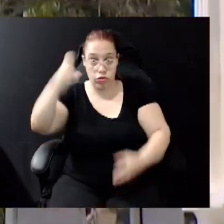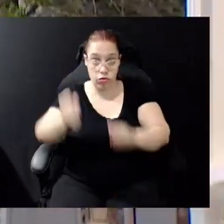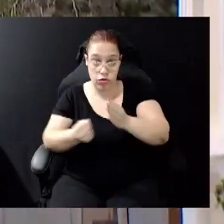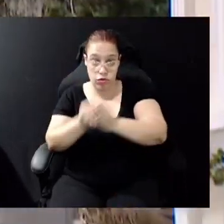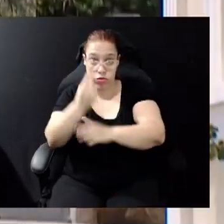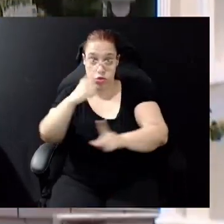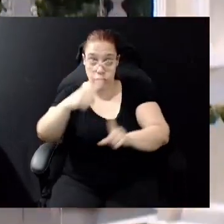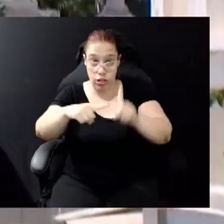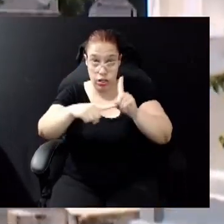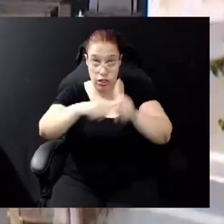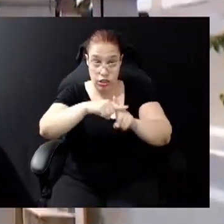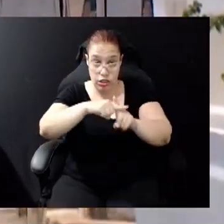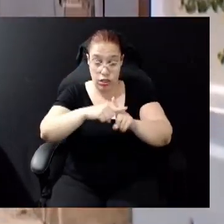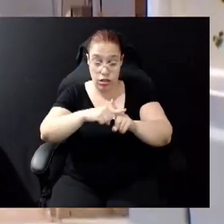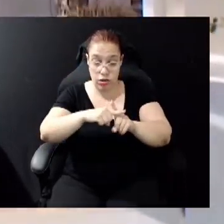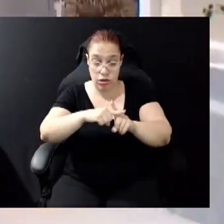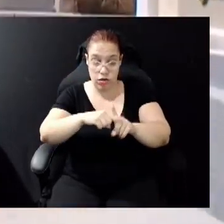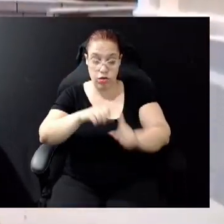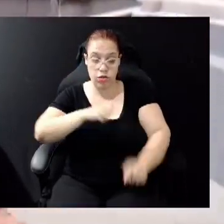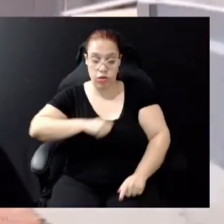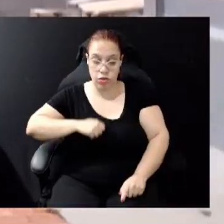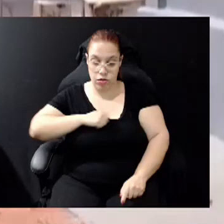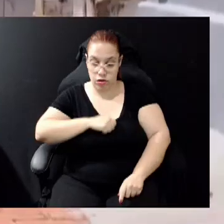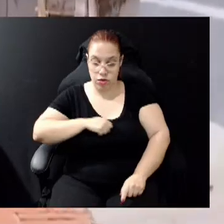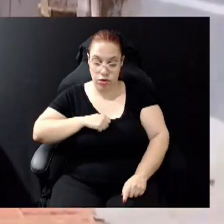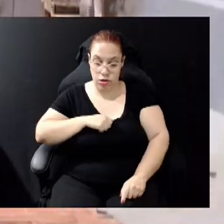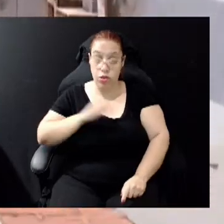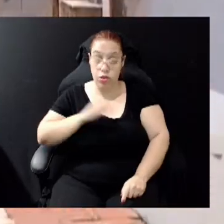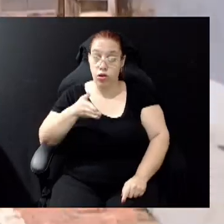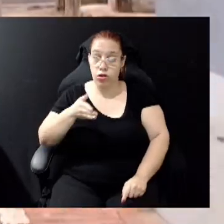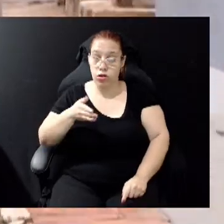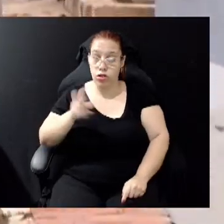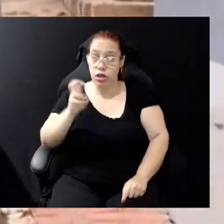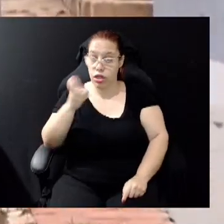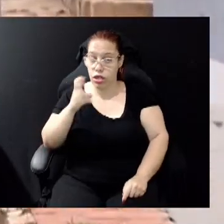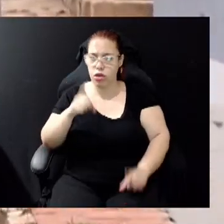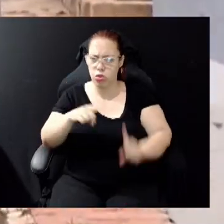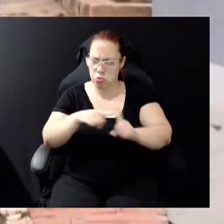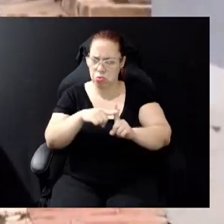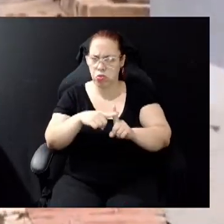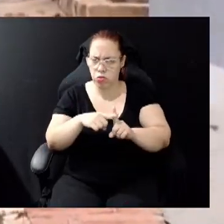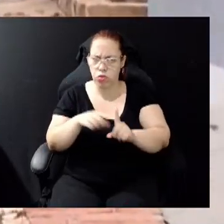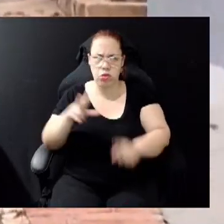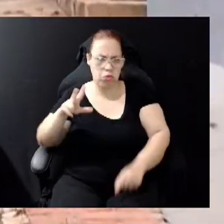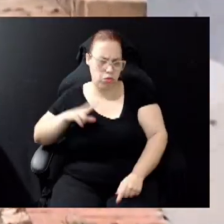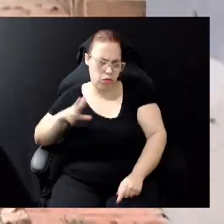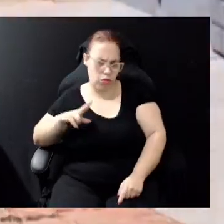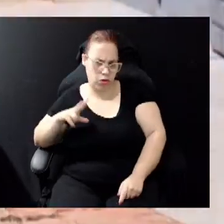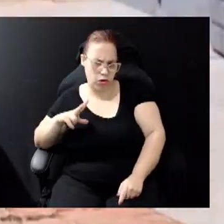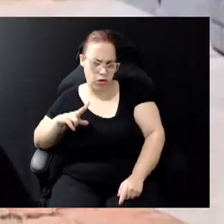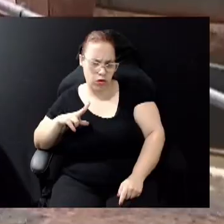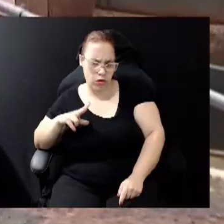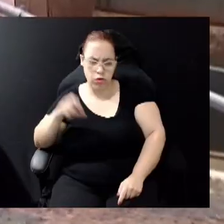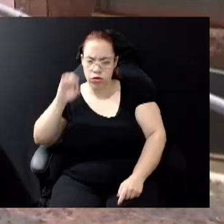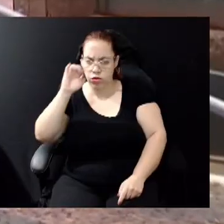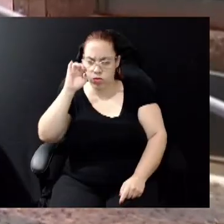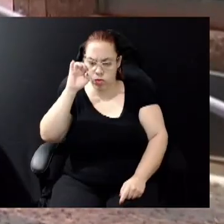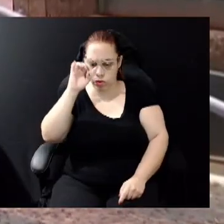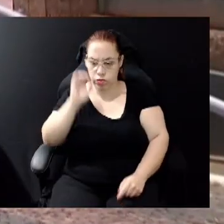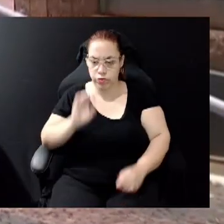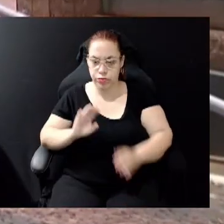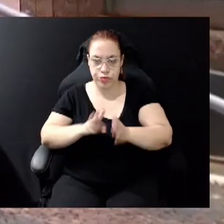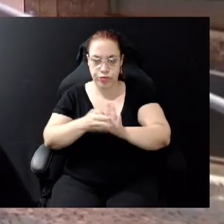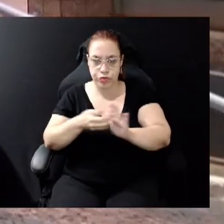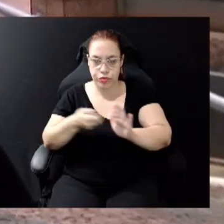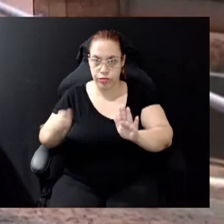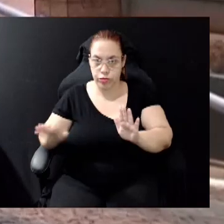Saudade, que na verdade havia outros 5 cemitérios, alguns particulares, que foram todos eliminados e vieram todos